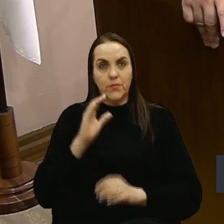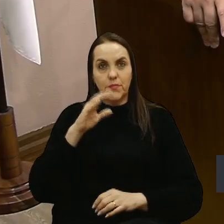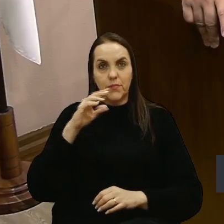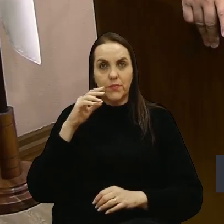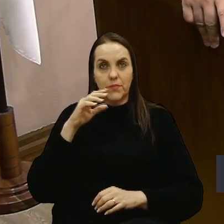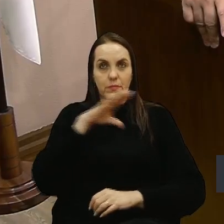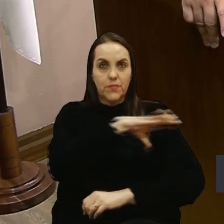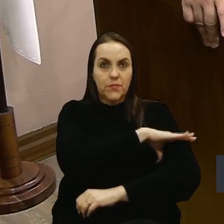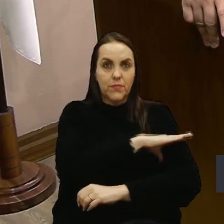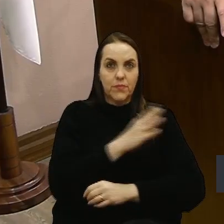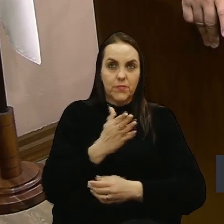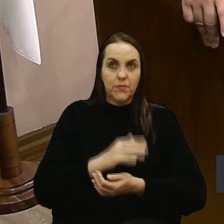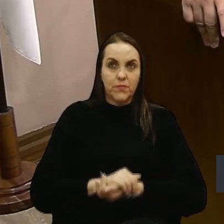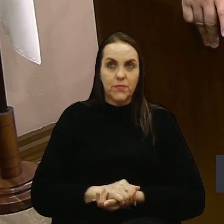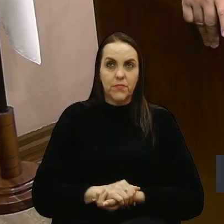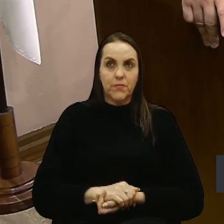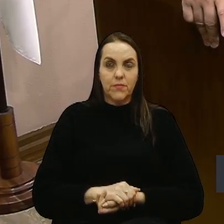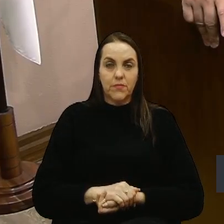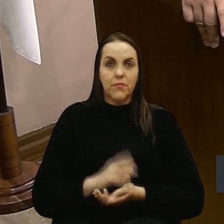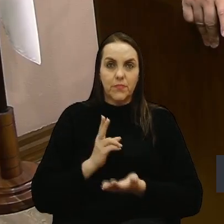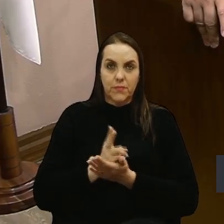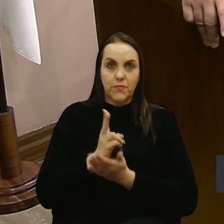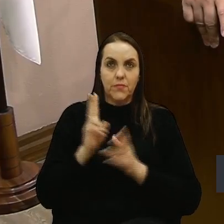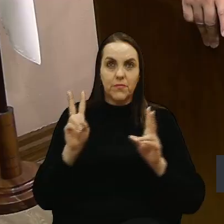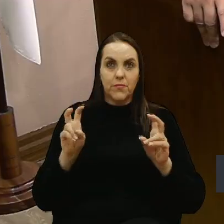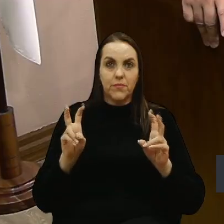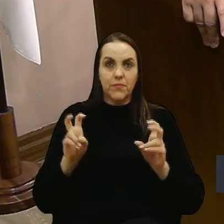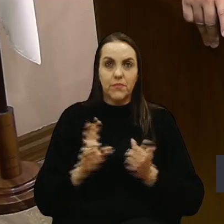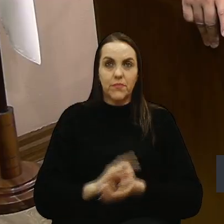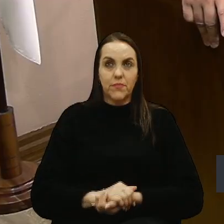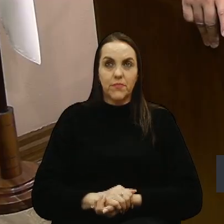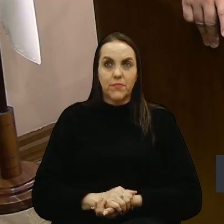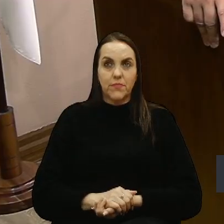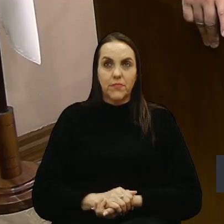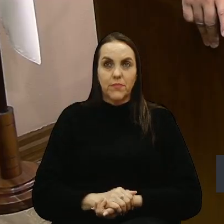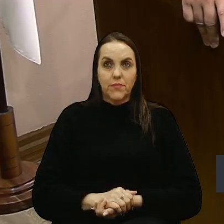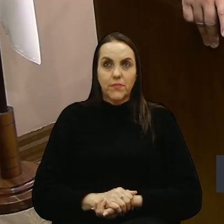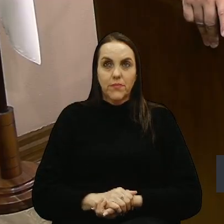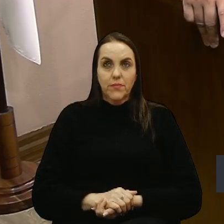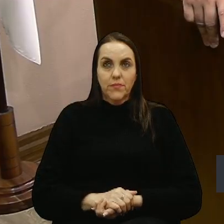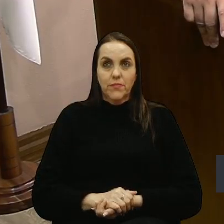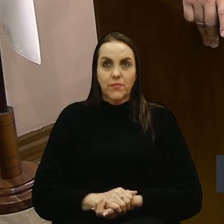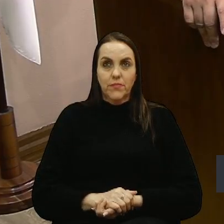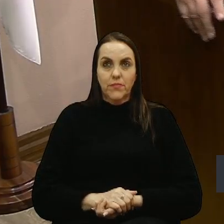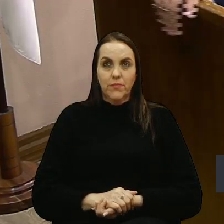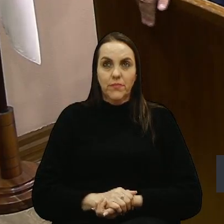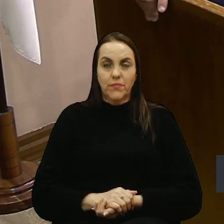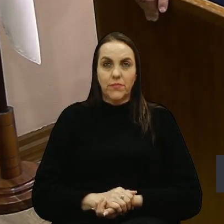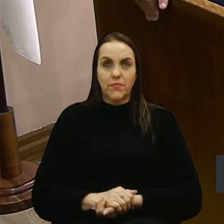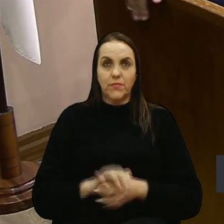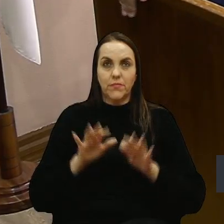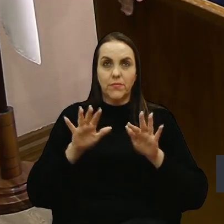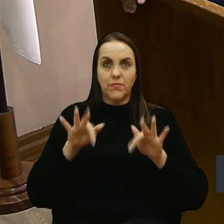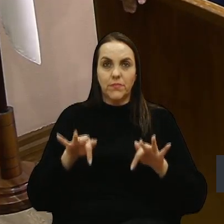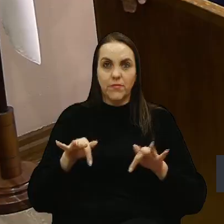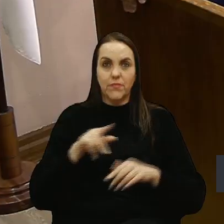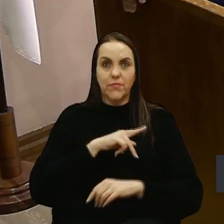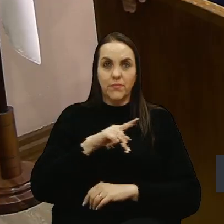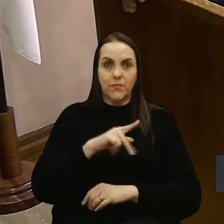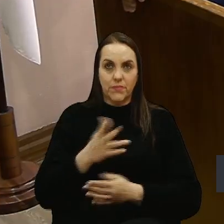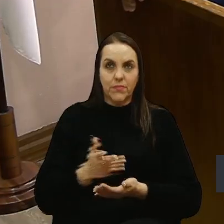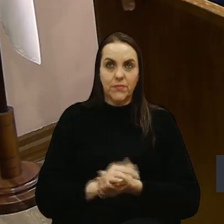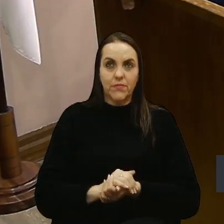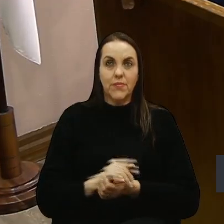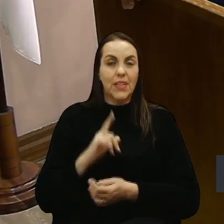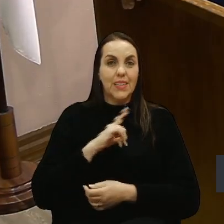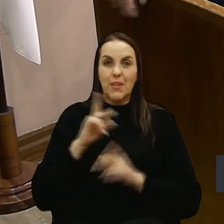Segue. Segue o tempo. Só para finalizar, senhor presidente, tem gente Questão que de não ordem, consegue... Tem gente que